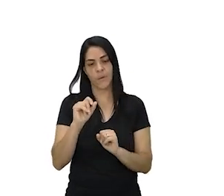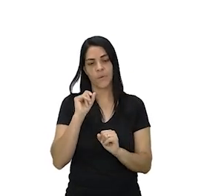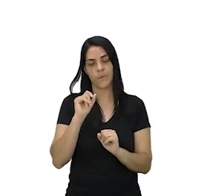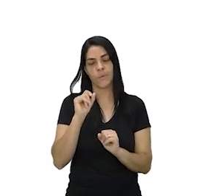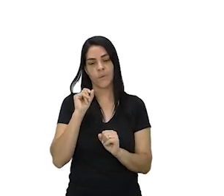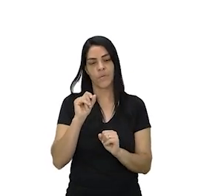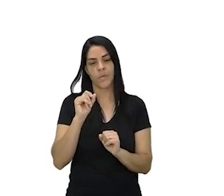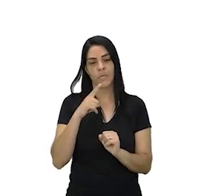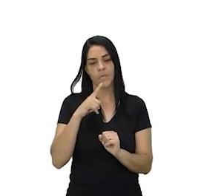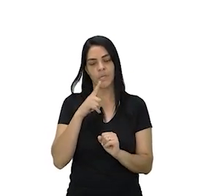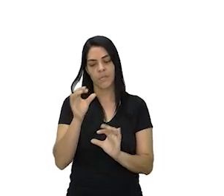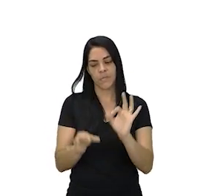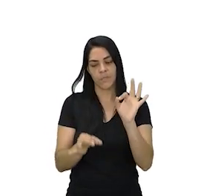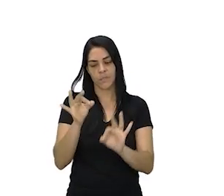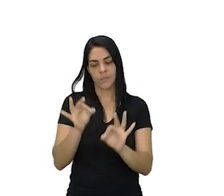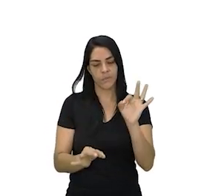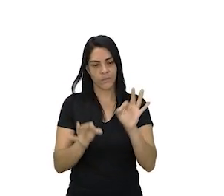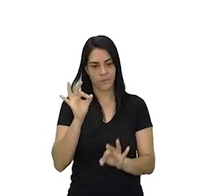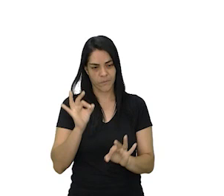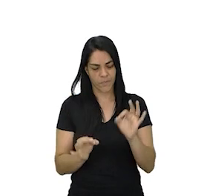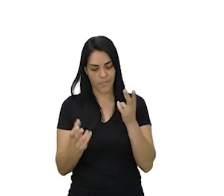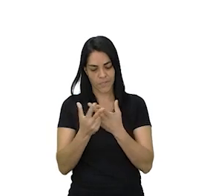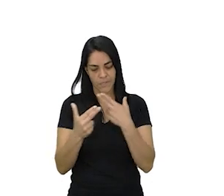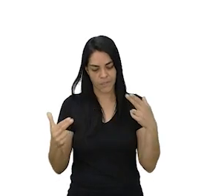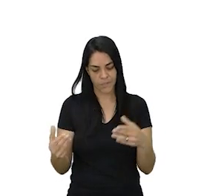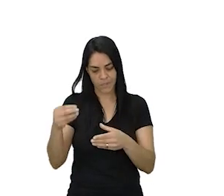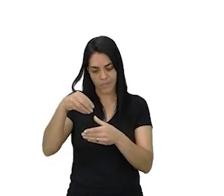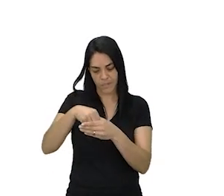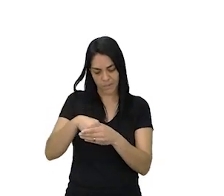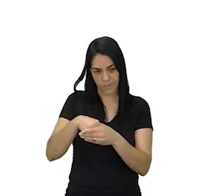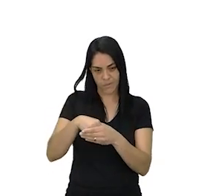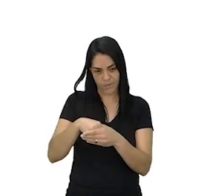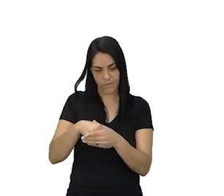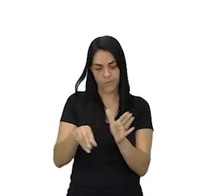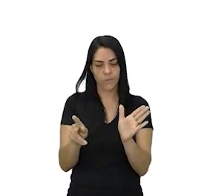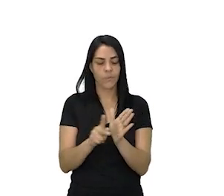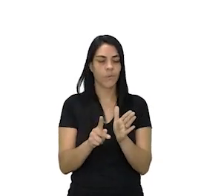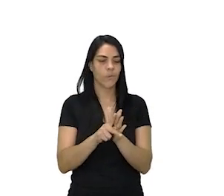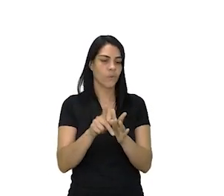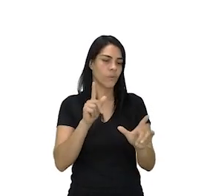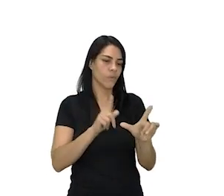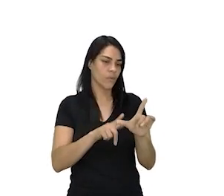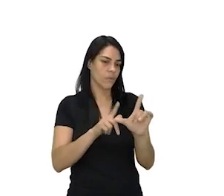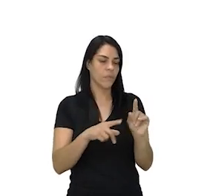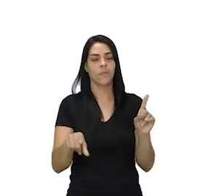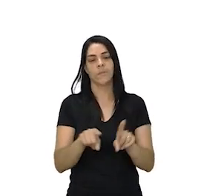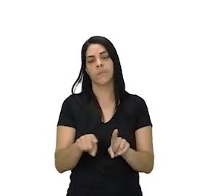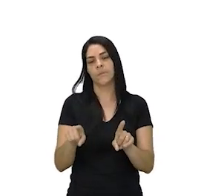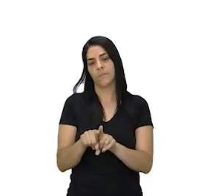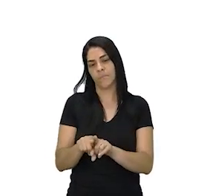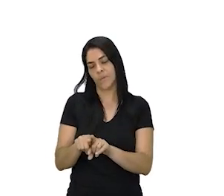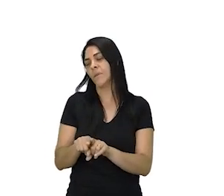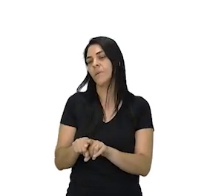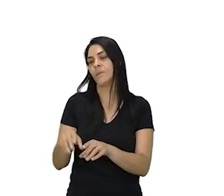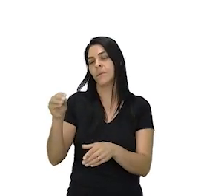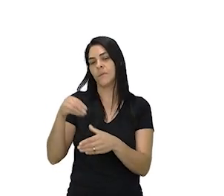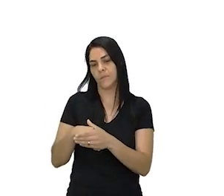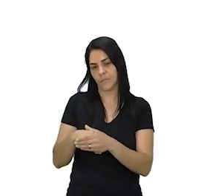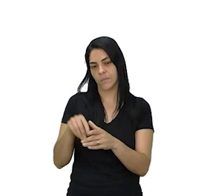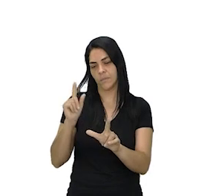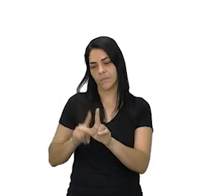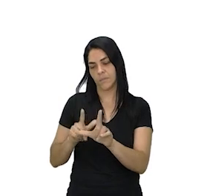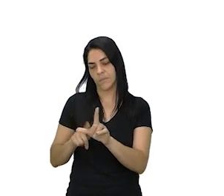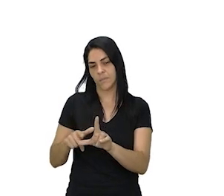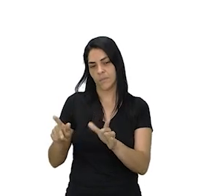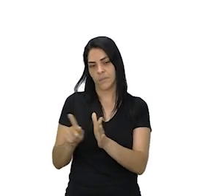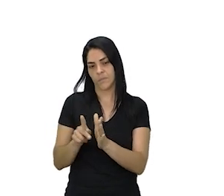identificar alguns elementos que estão presentes no letramento e que também estão presentes no letramento matemático, né?